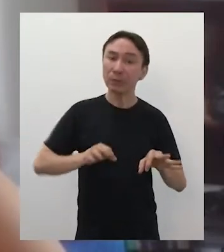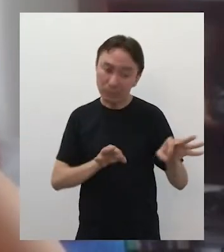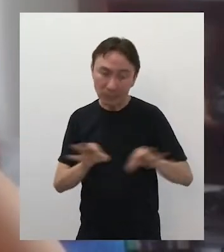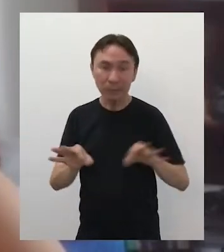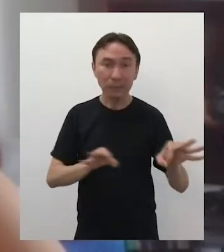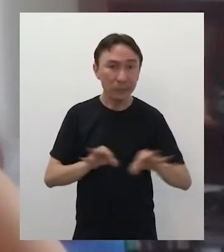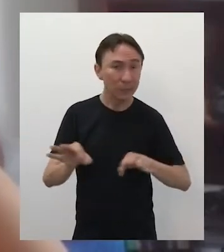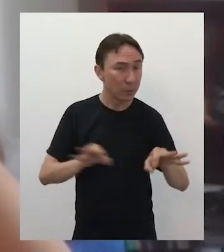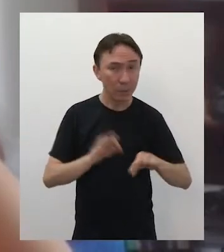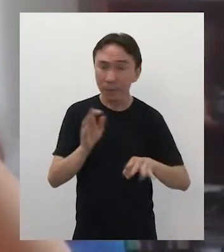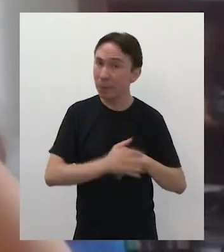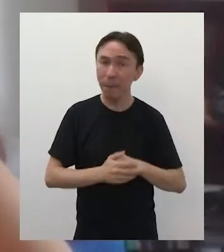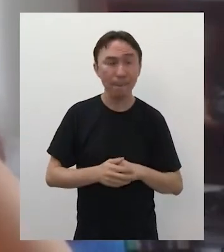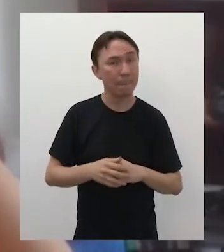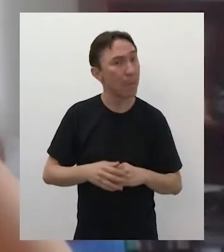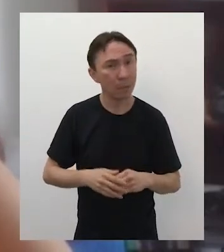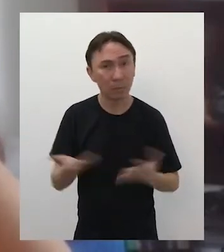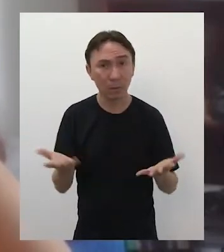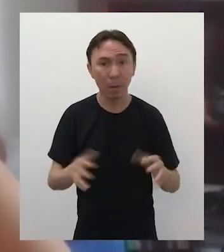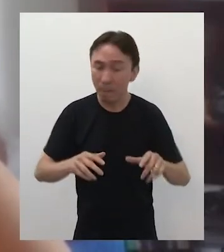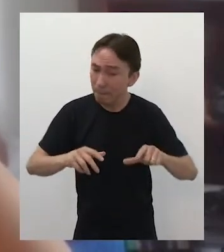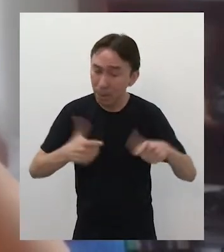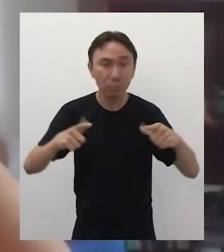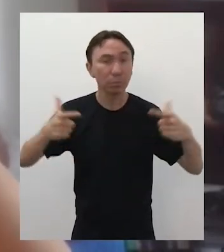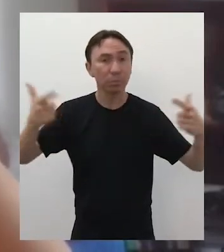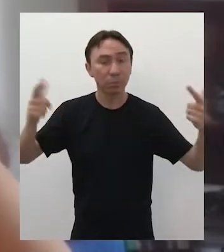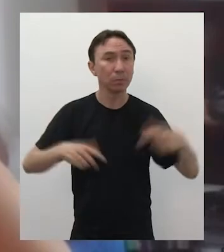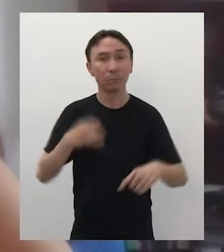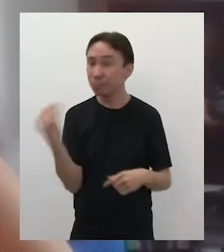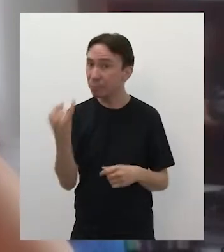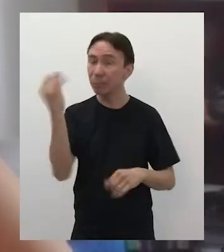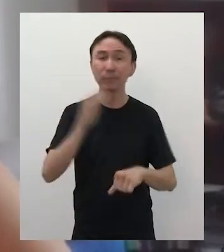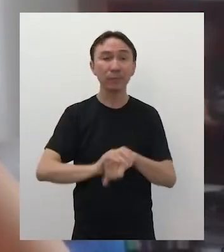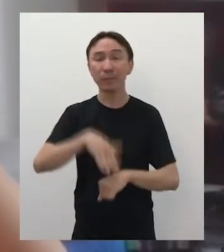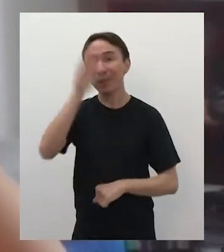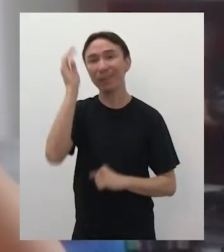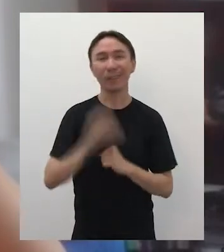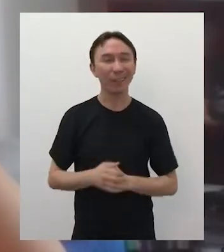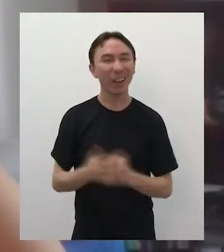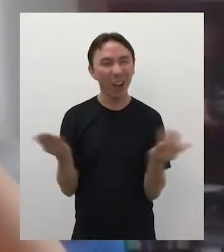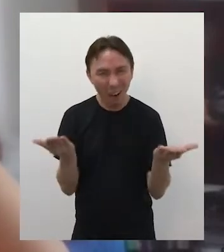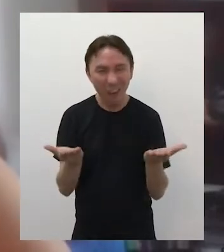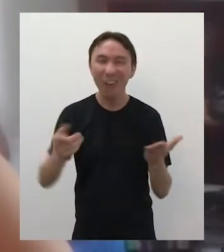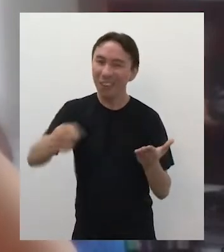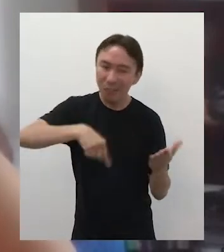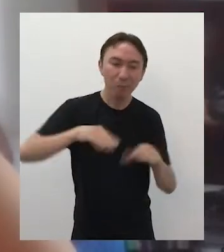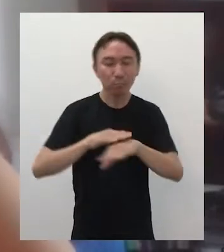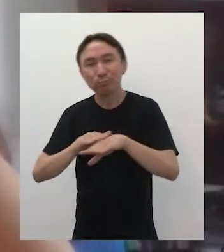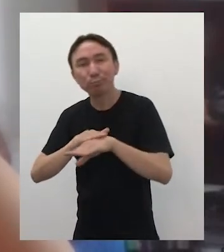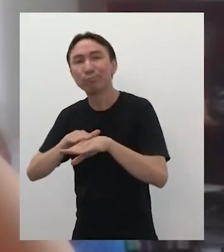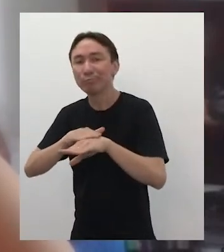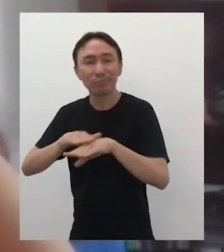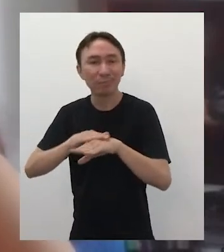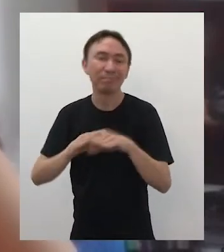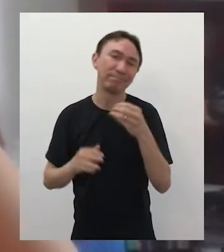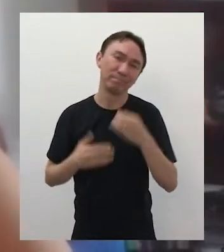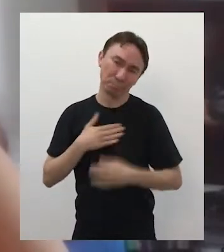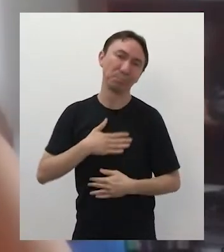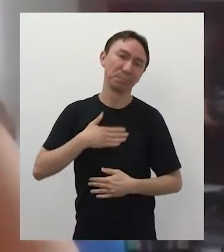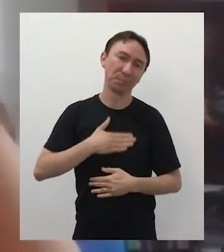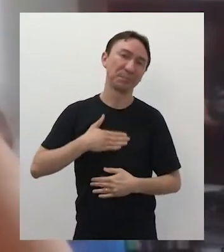gente está vivendo, né, com a pandemia, se intensificou a necessidade da autogestão, da gente